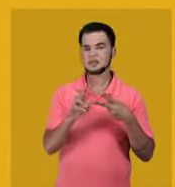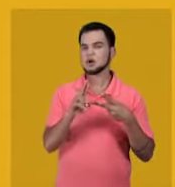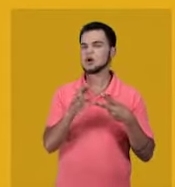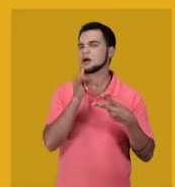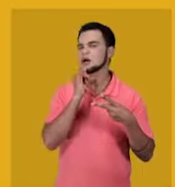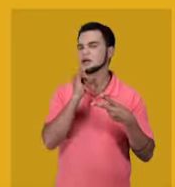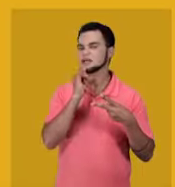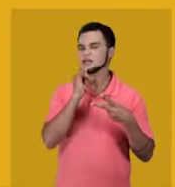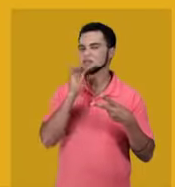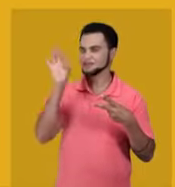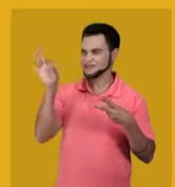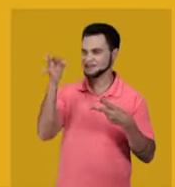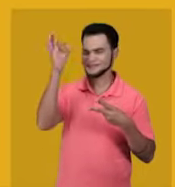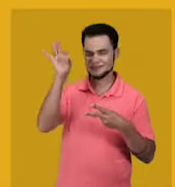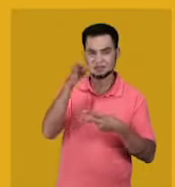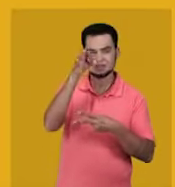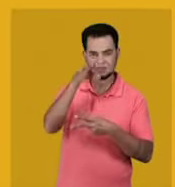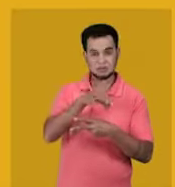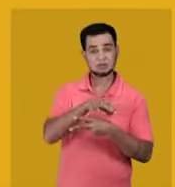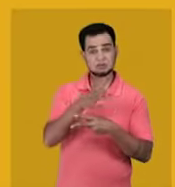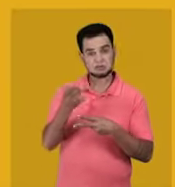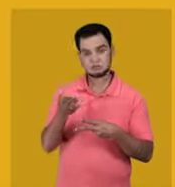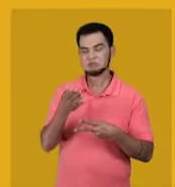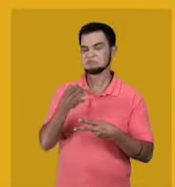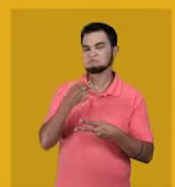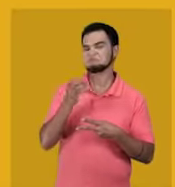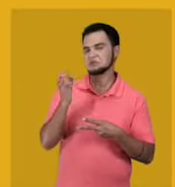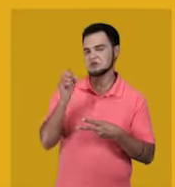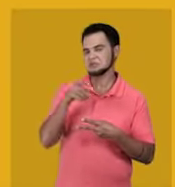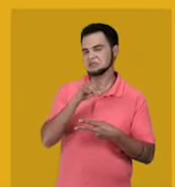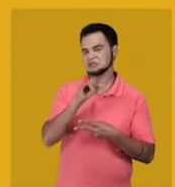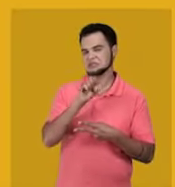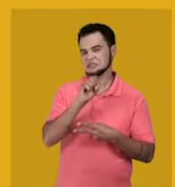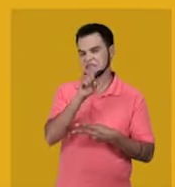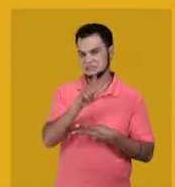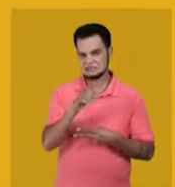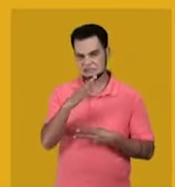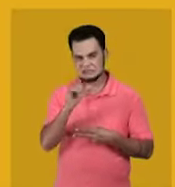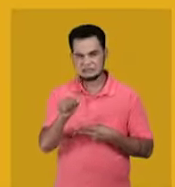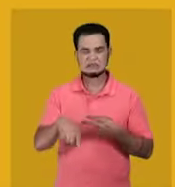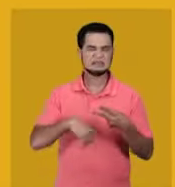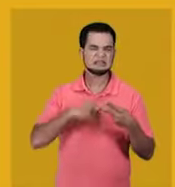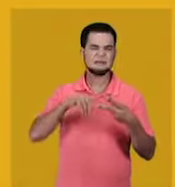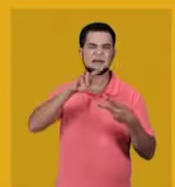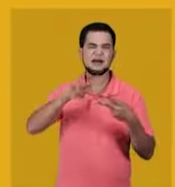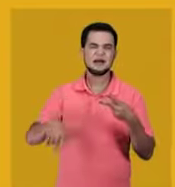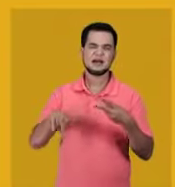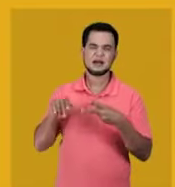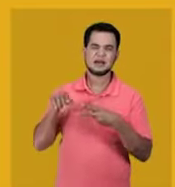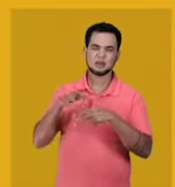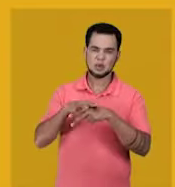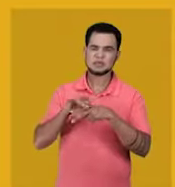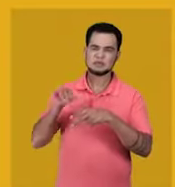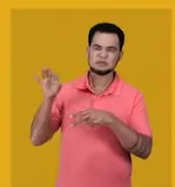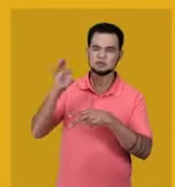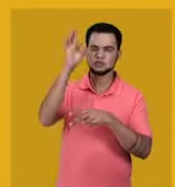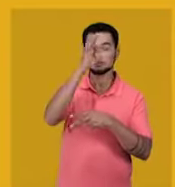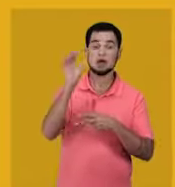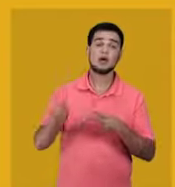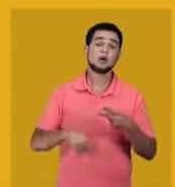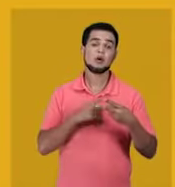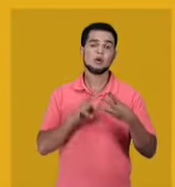Aedes aegypti, que transmite a dengue, zika, chikungunhas, as arboviroses, né, ou então através